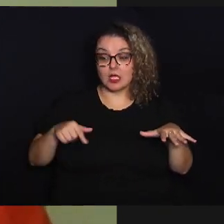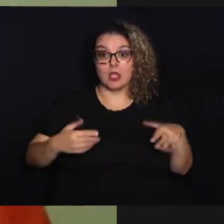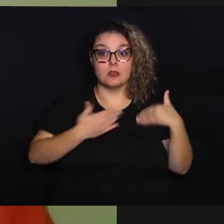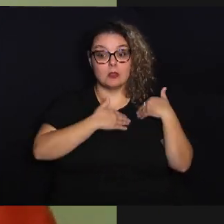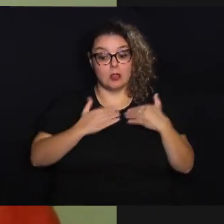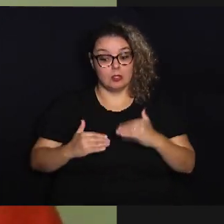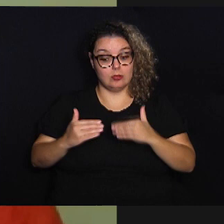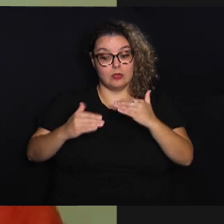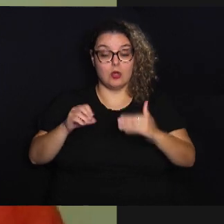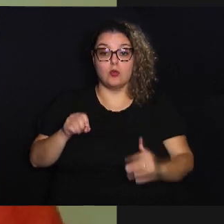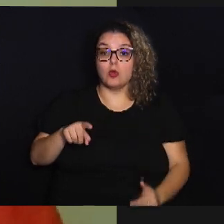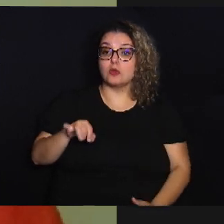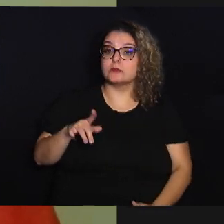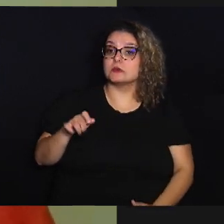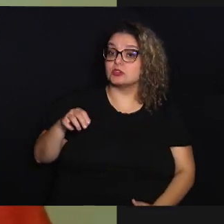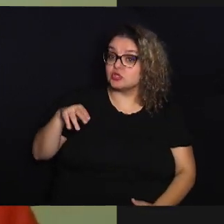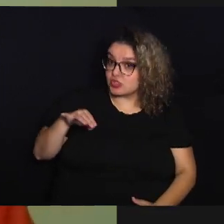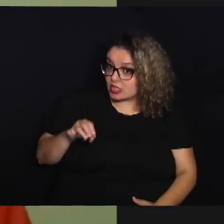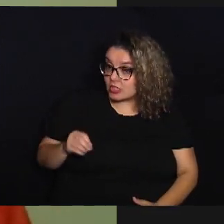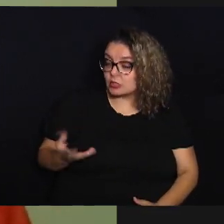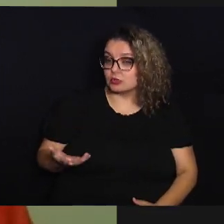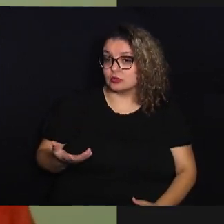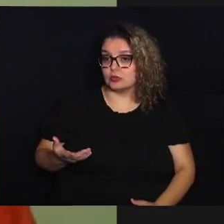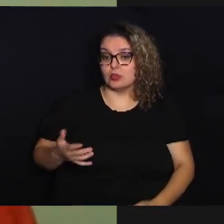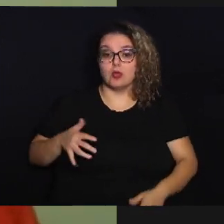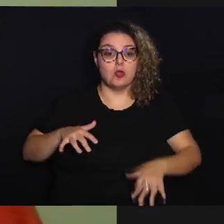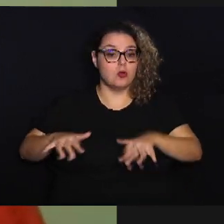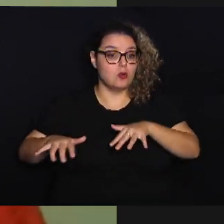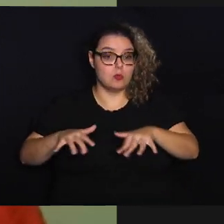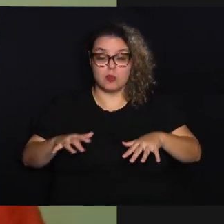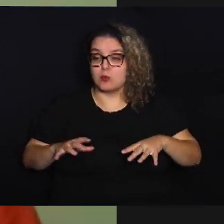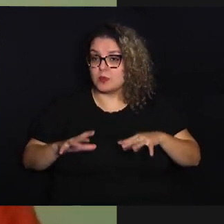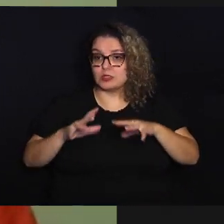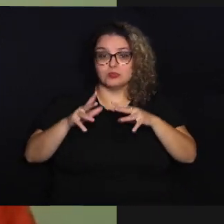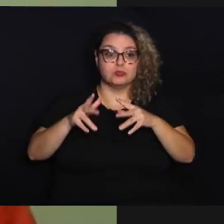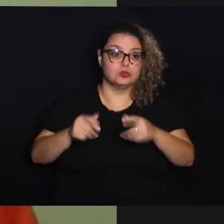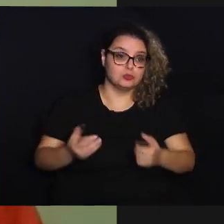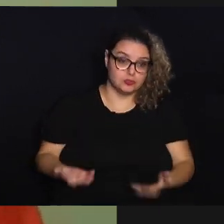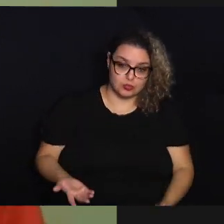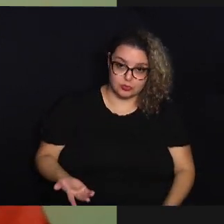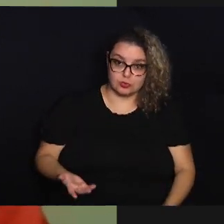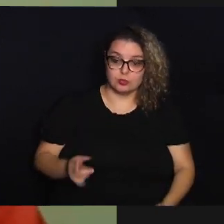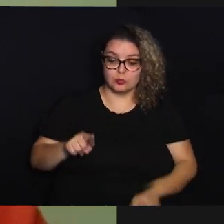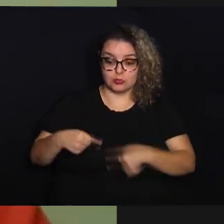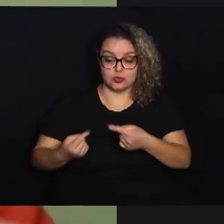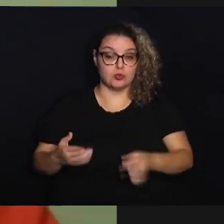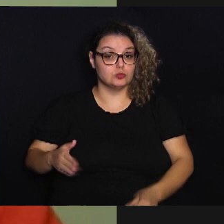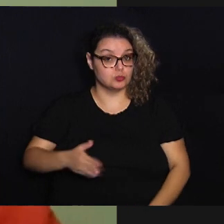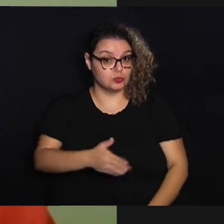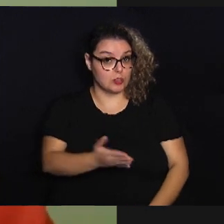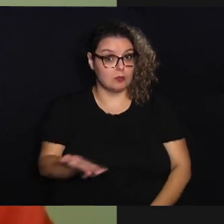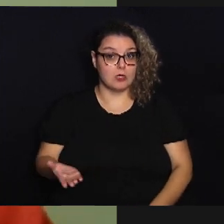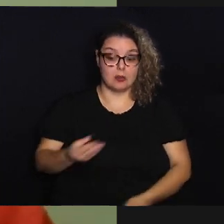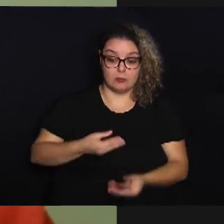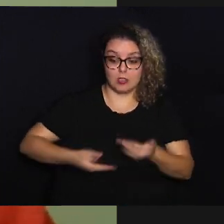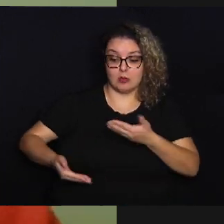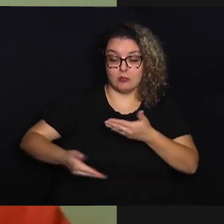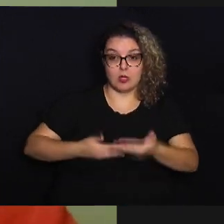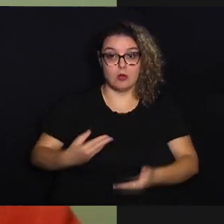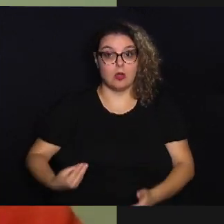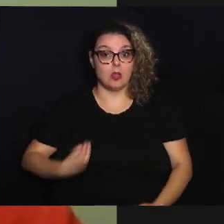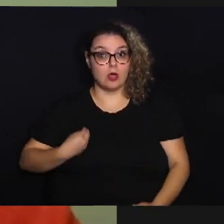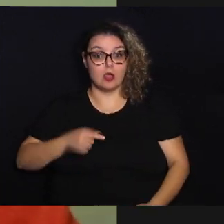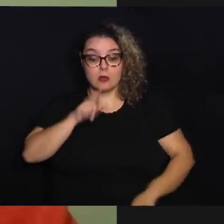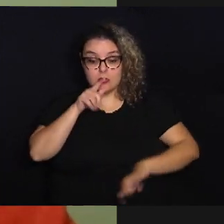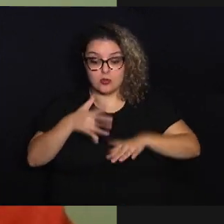o oxigênio, né? Que vai dar todo o movimento, né? Com os outros peixes, com a